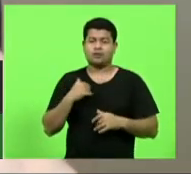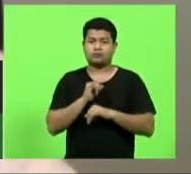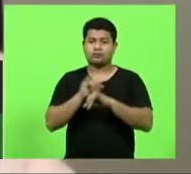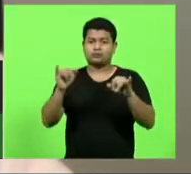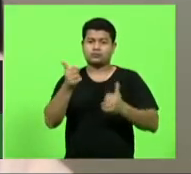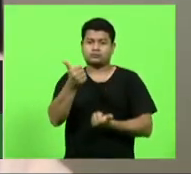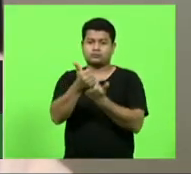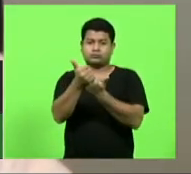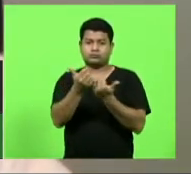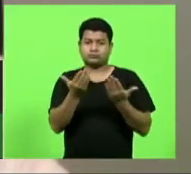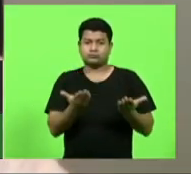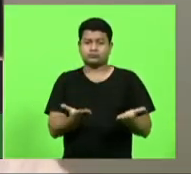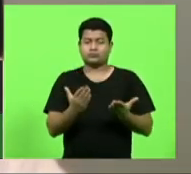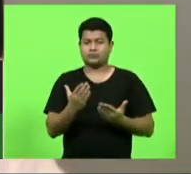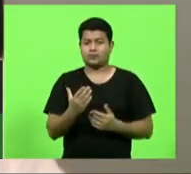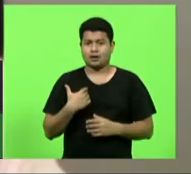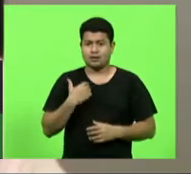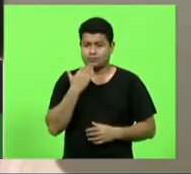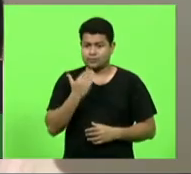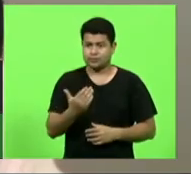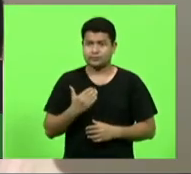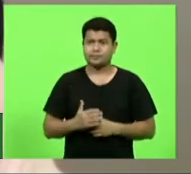apoio a esse requerimento.